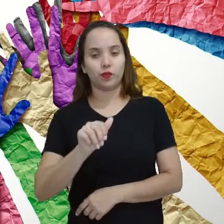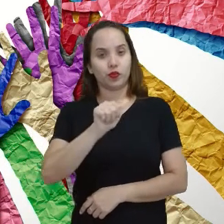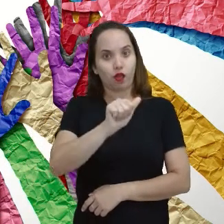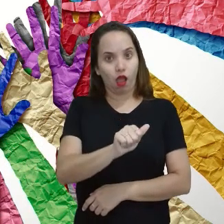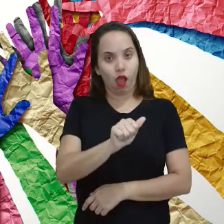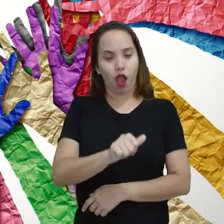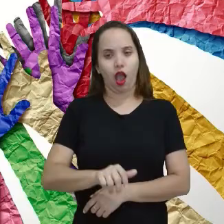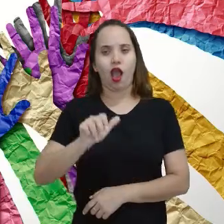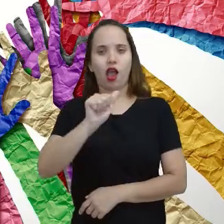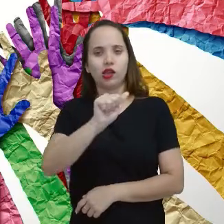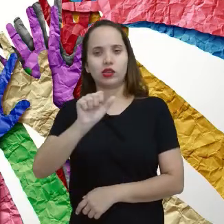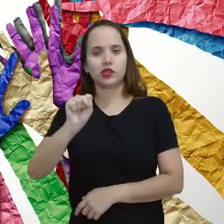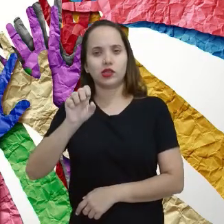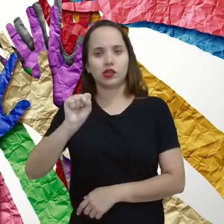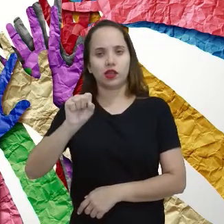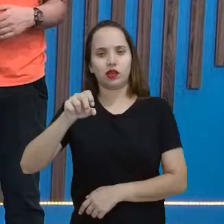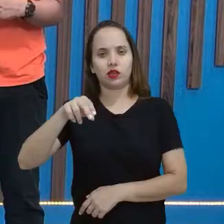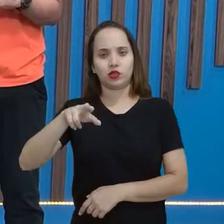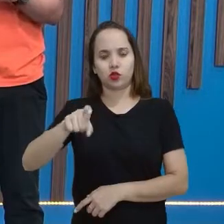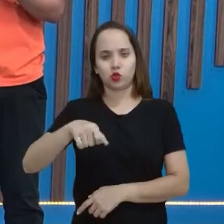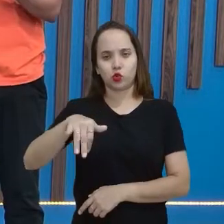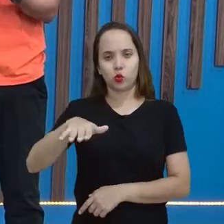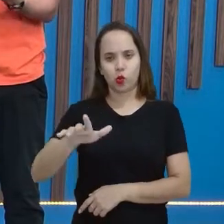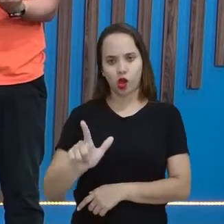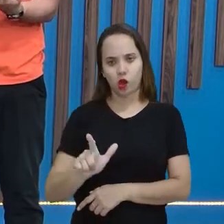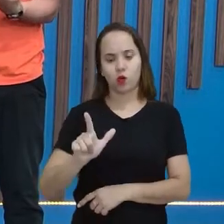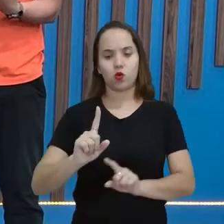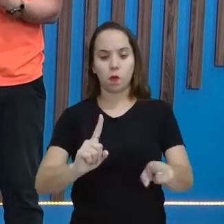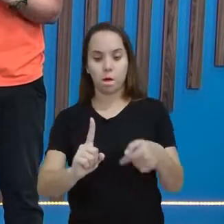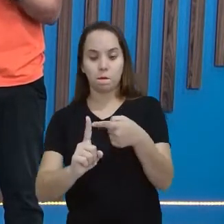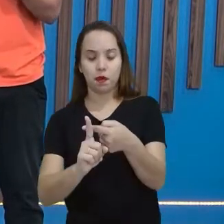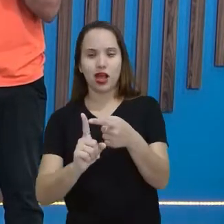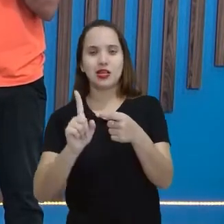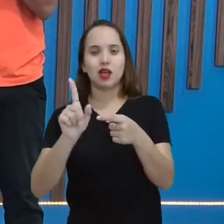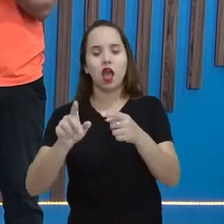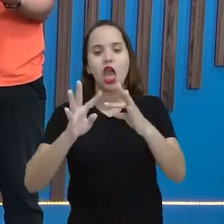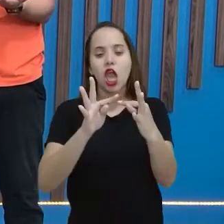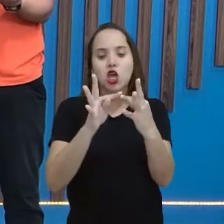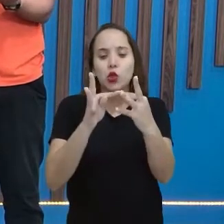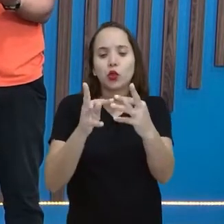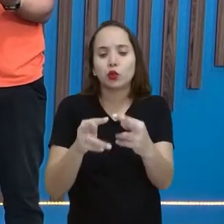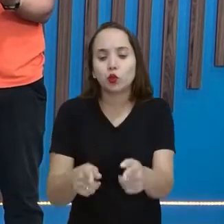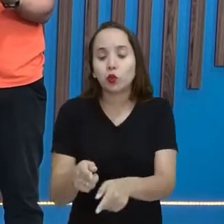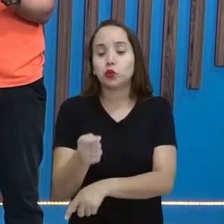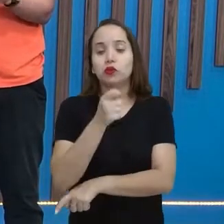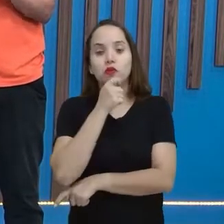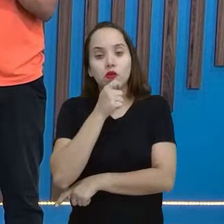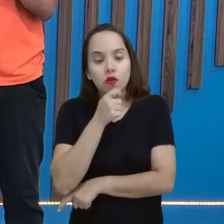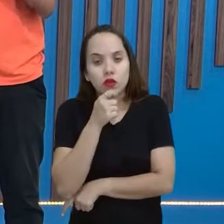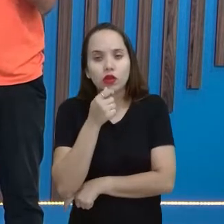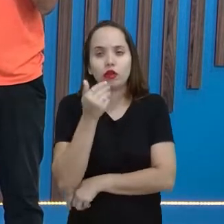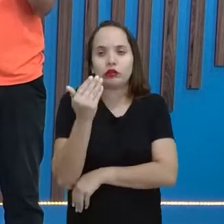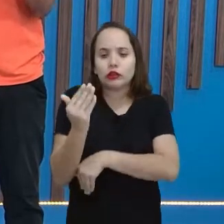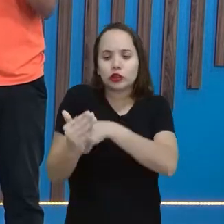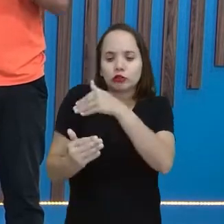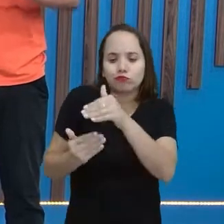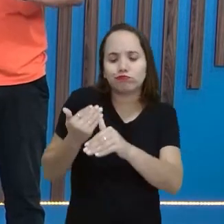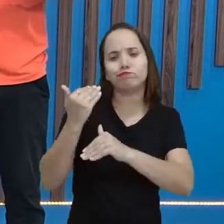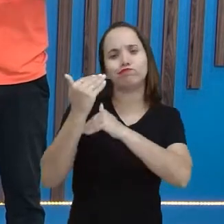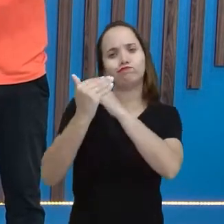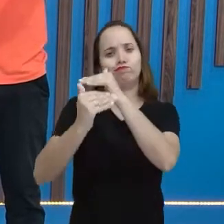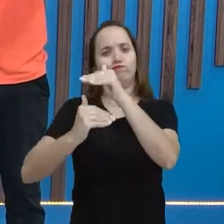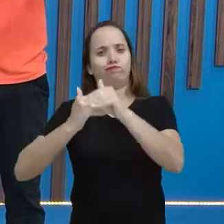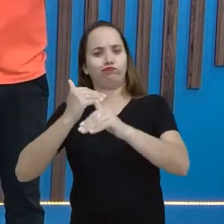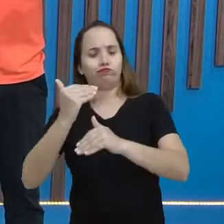mais significa toda ainda uma diversidade que está aflorando, né? Então, esse símbolo aí de